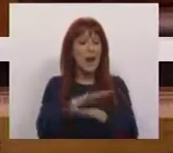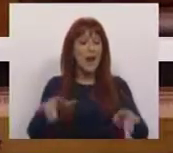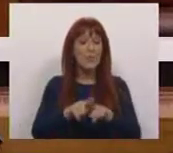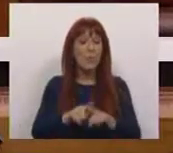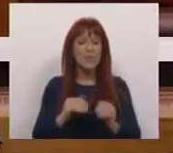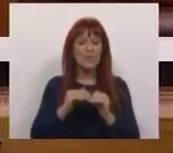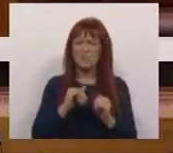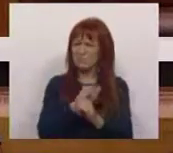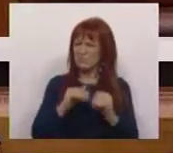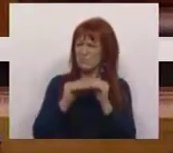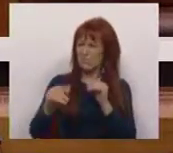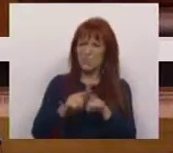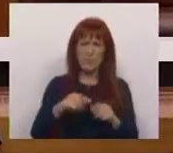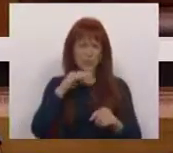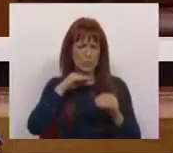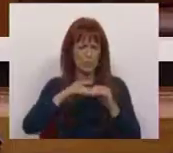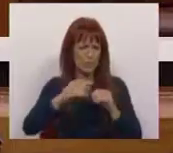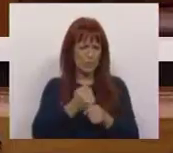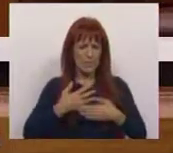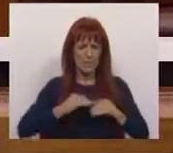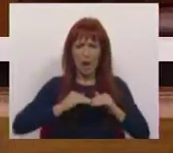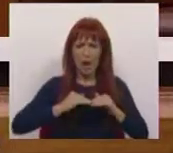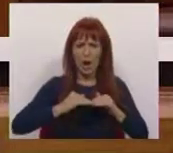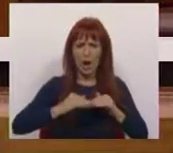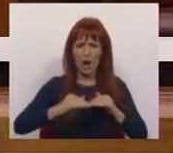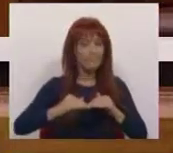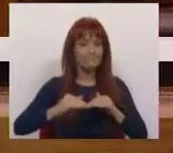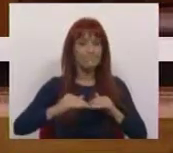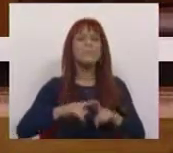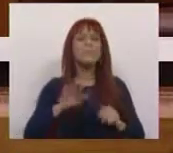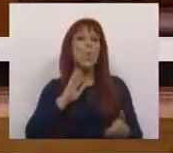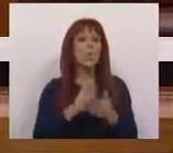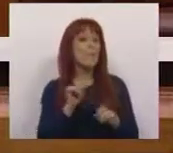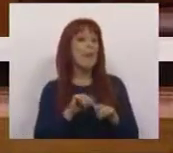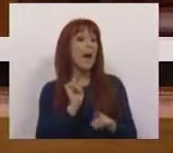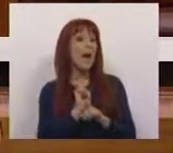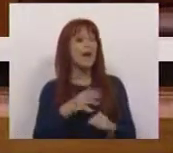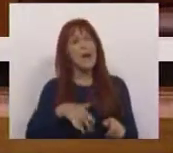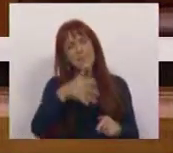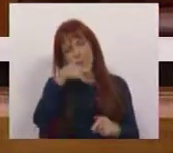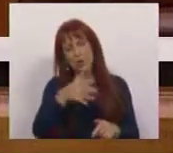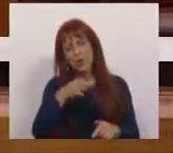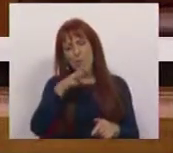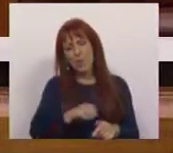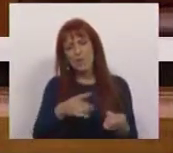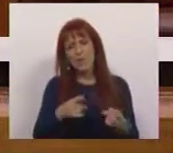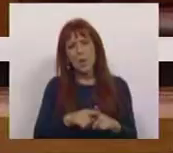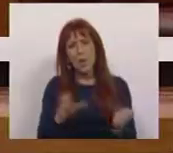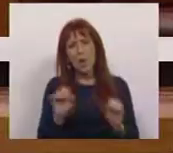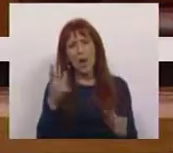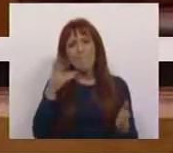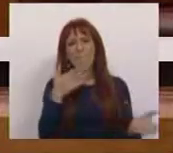com o insustentável congelamento das carreiras. Em relação a este último aspecto, lamentamos que o PS não